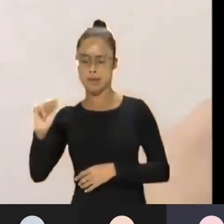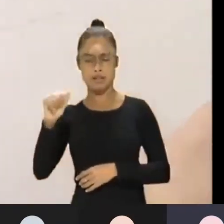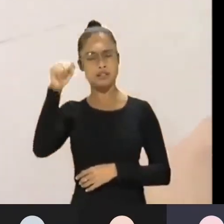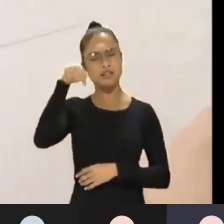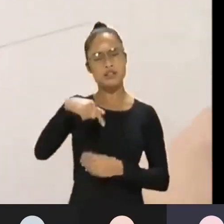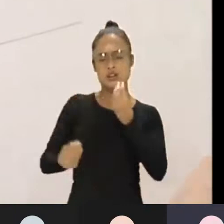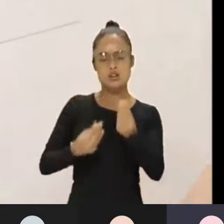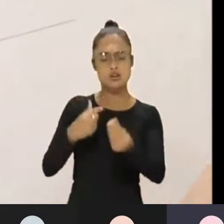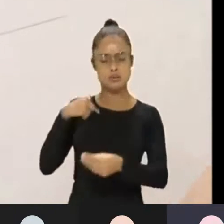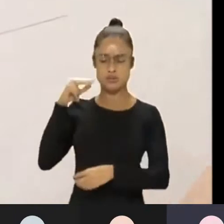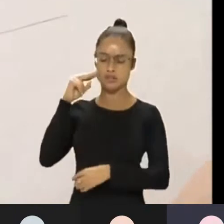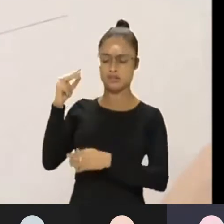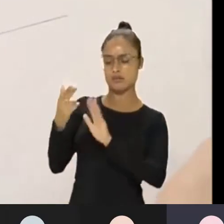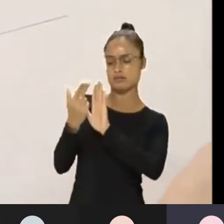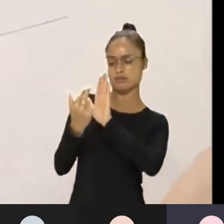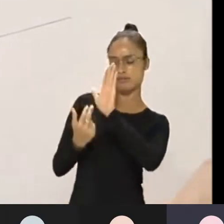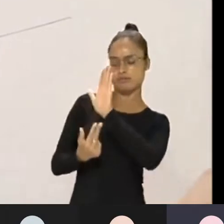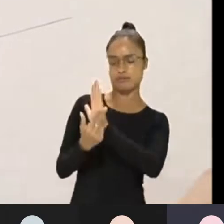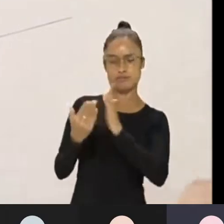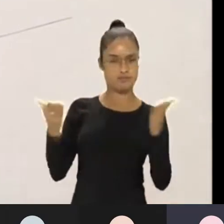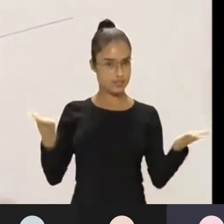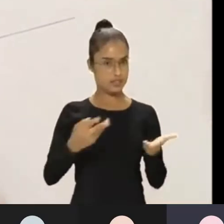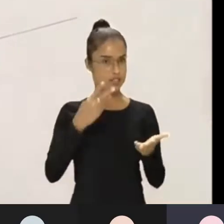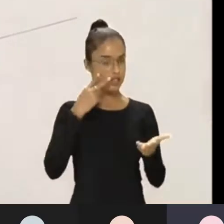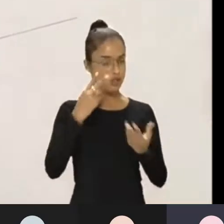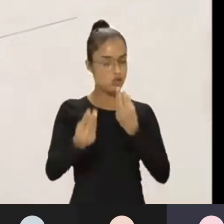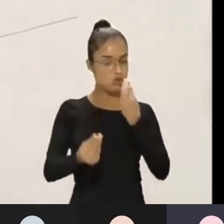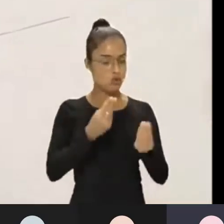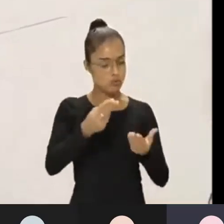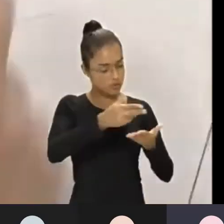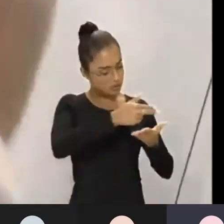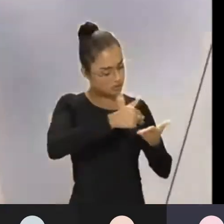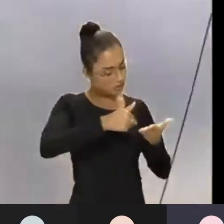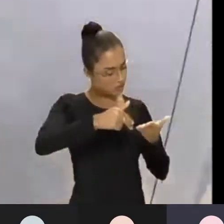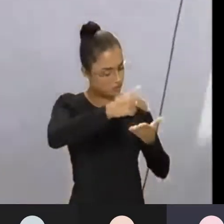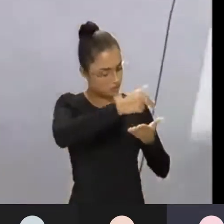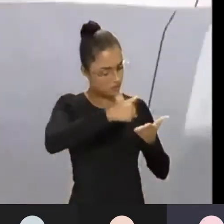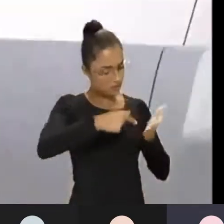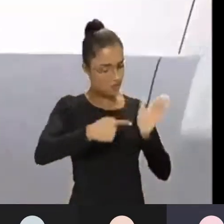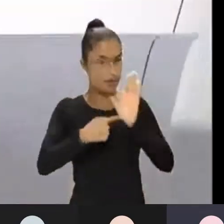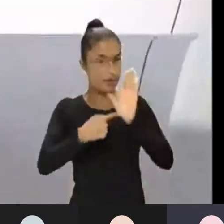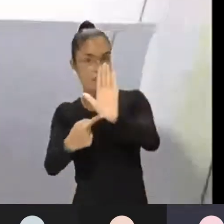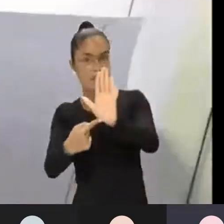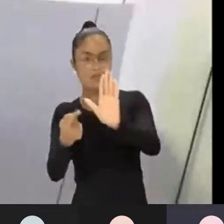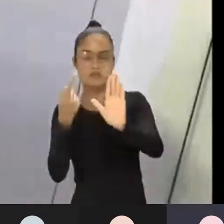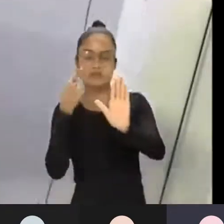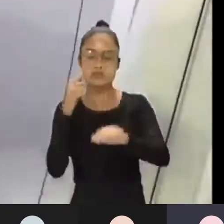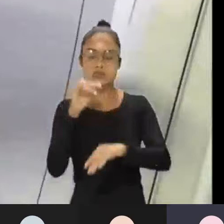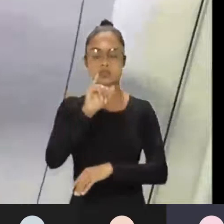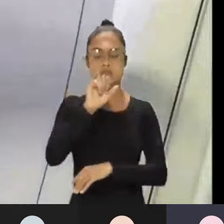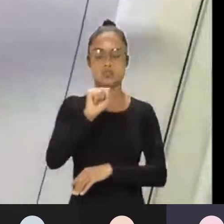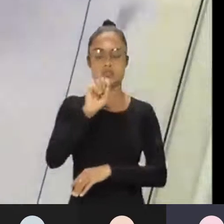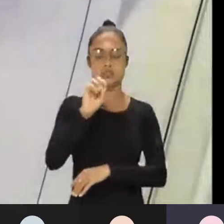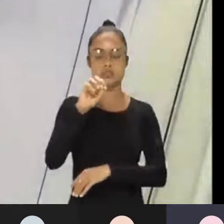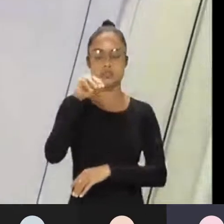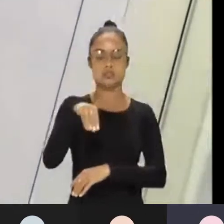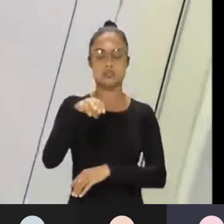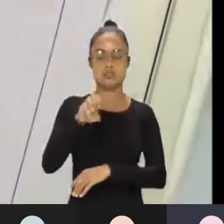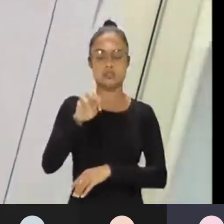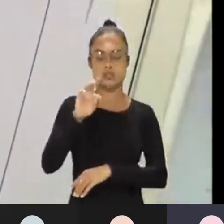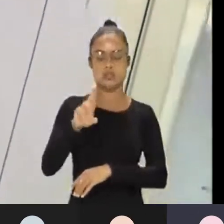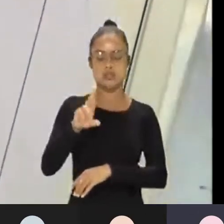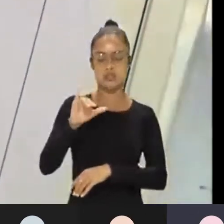nós vamos representar. Eu vou mostrar para você como que desenha em isometria. Então, vamos